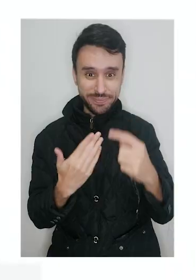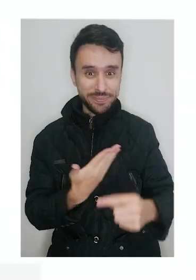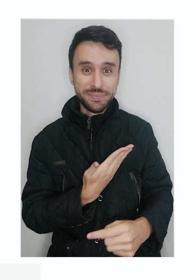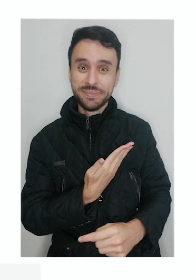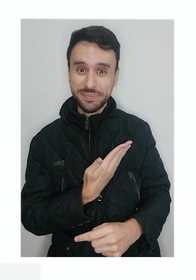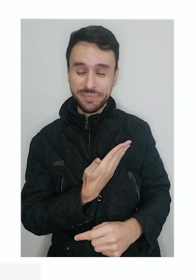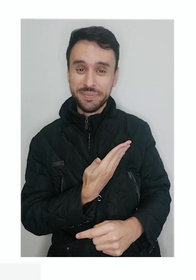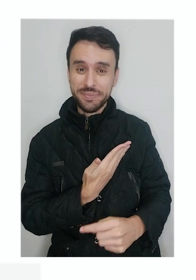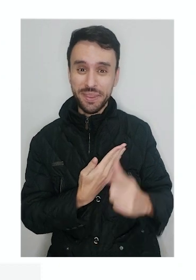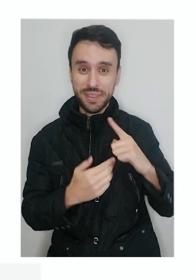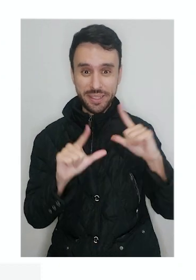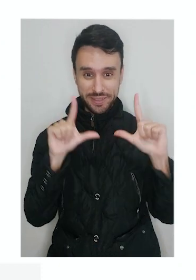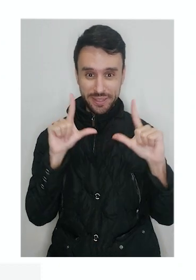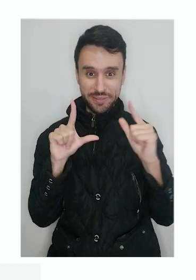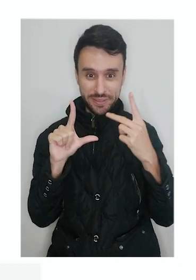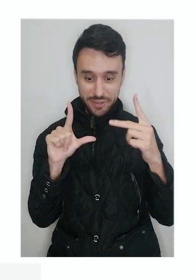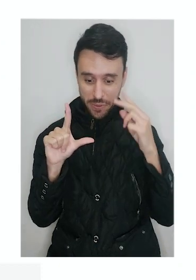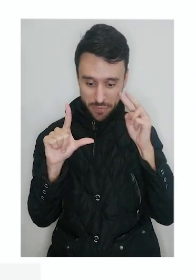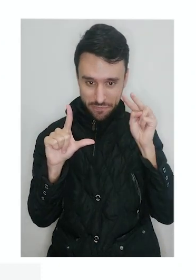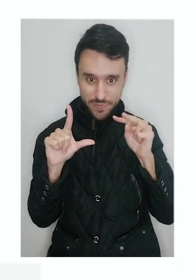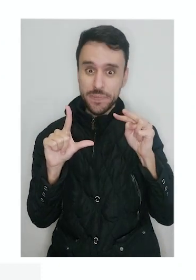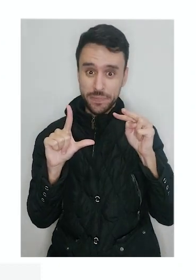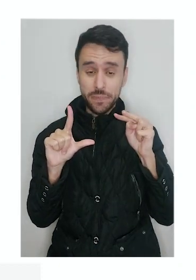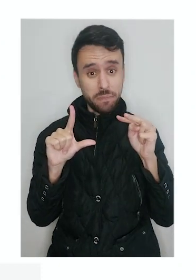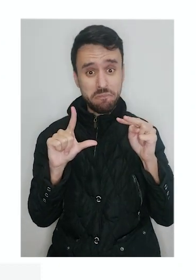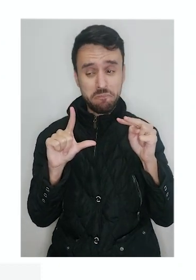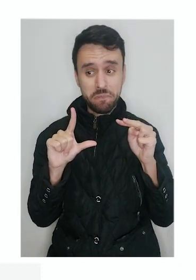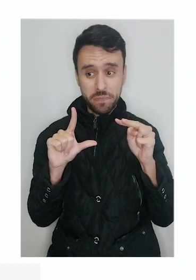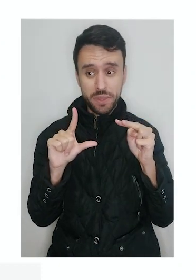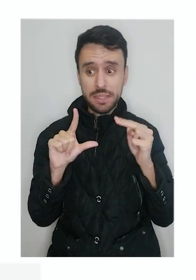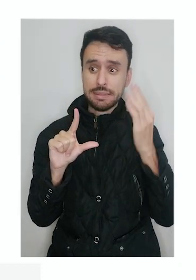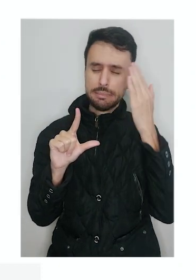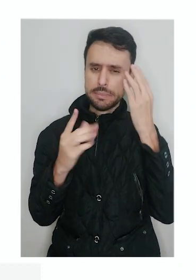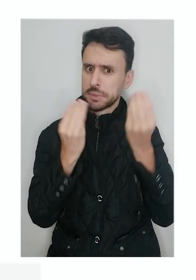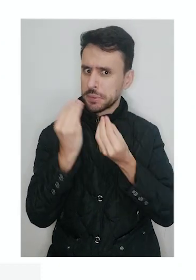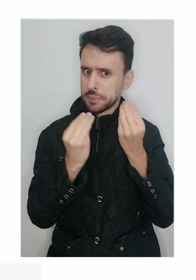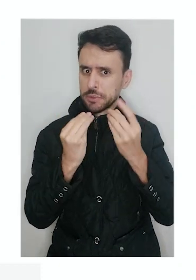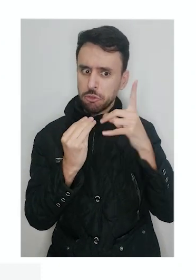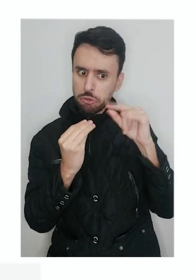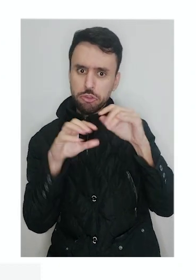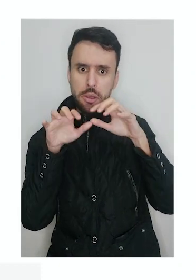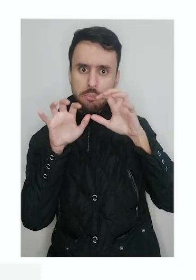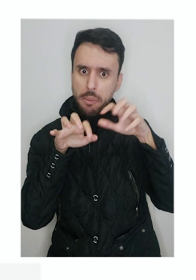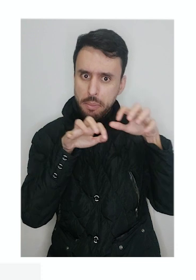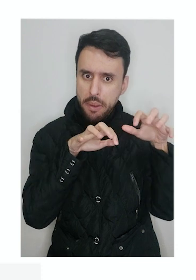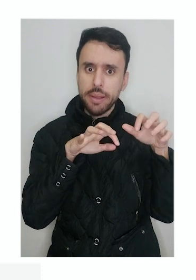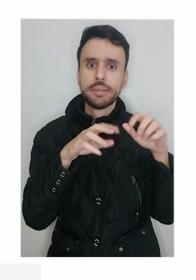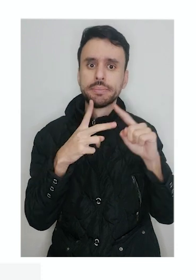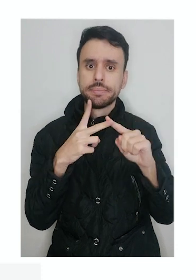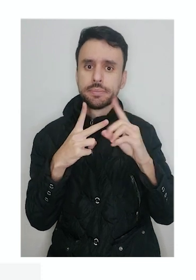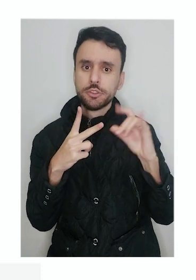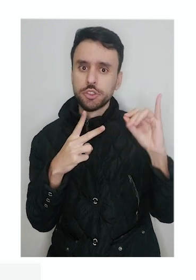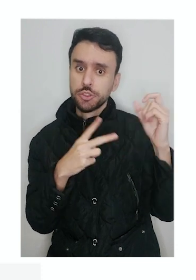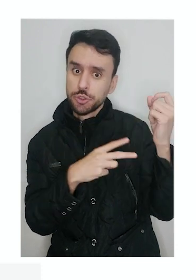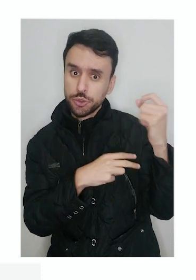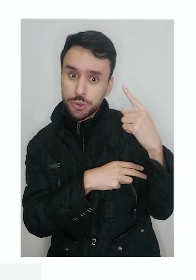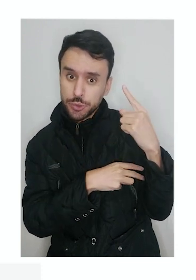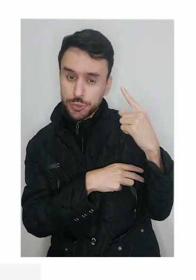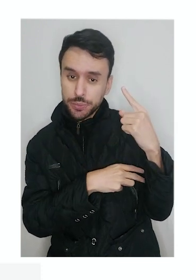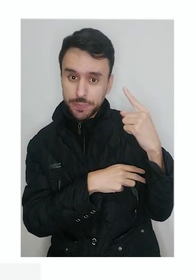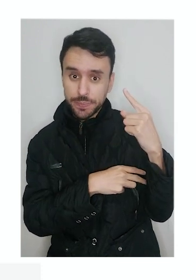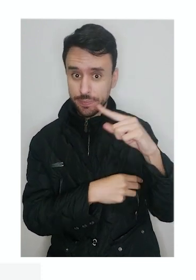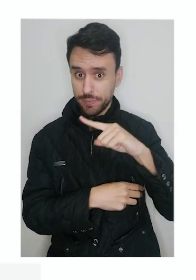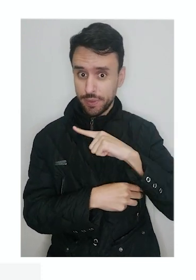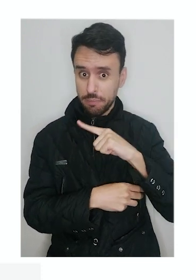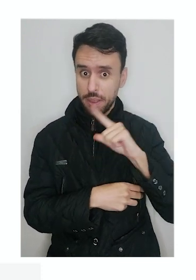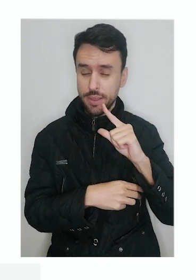forma lá na televisão de vocês. Então é dessa forma que nós sabemos quando vai chover, quando vai fazer sol, mas